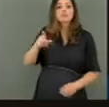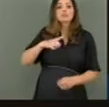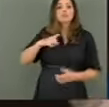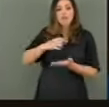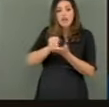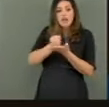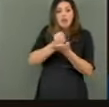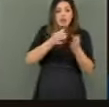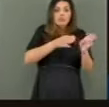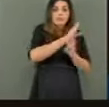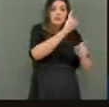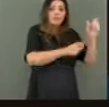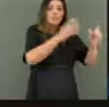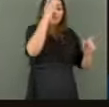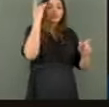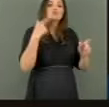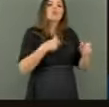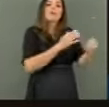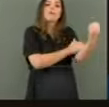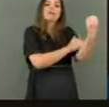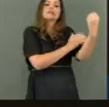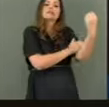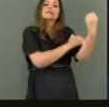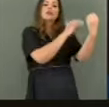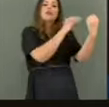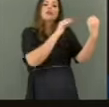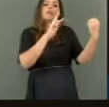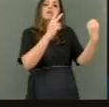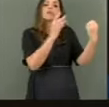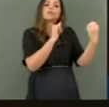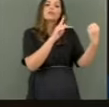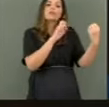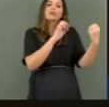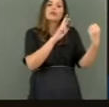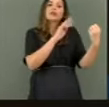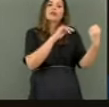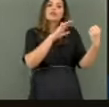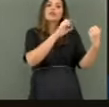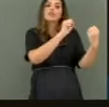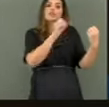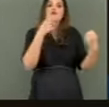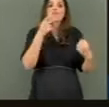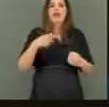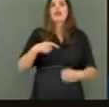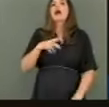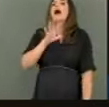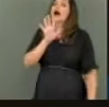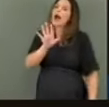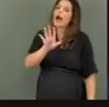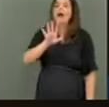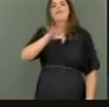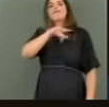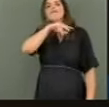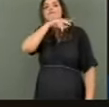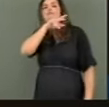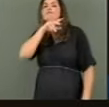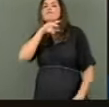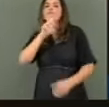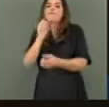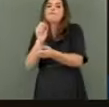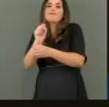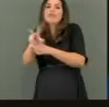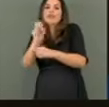receitado para pacientes hipertensos. E nem por isso nós falamos de veneno da cobra medicinal. Por